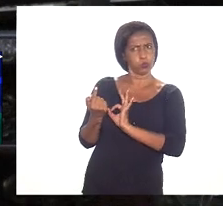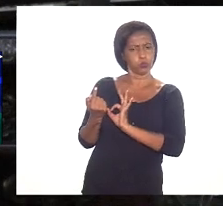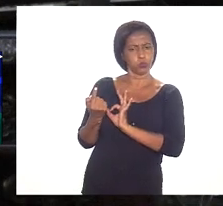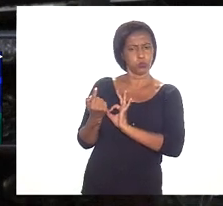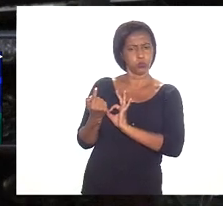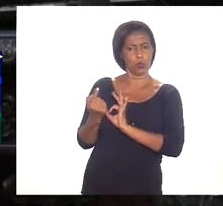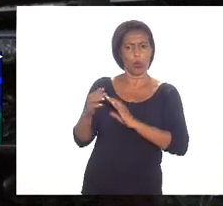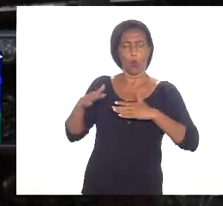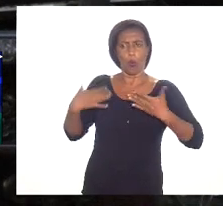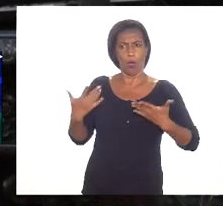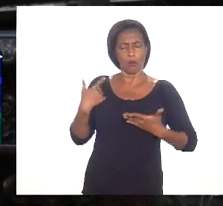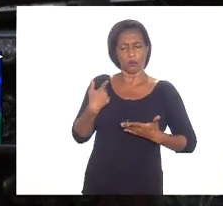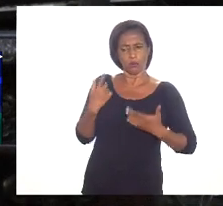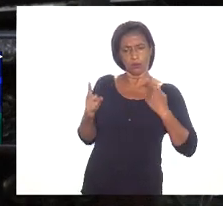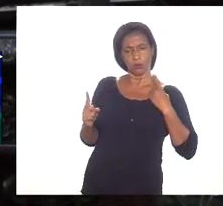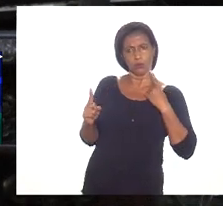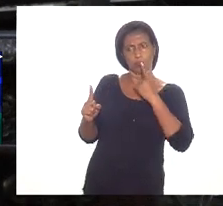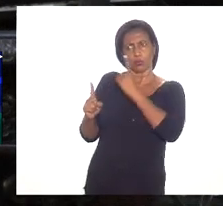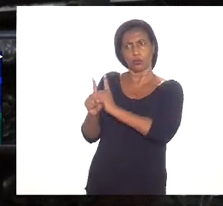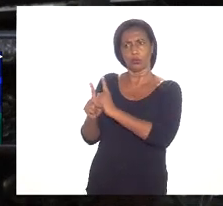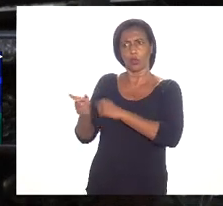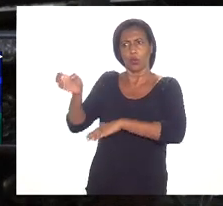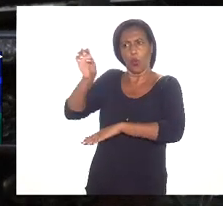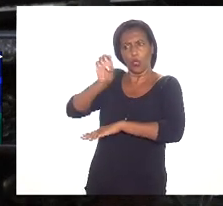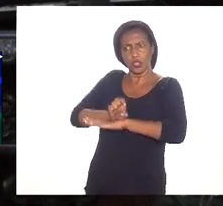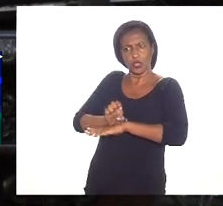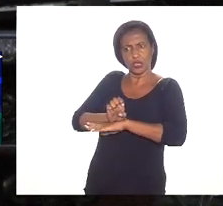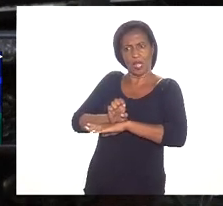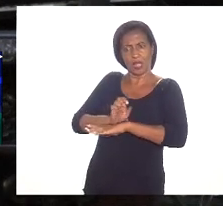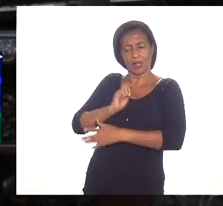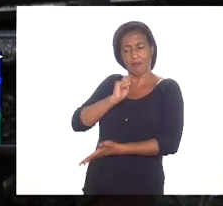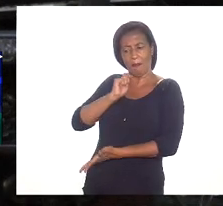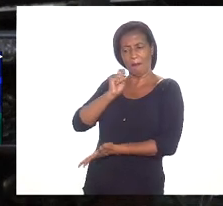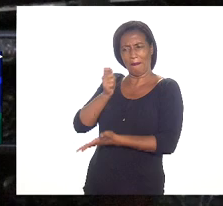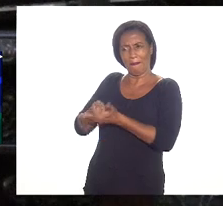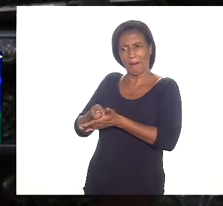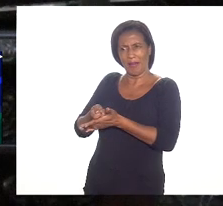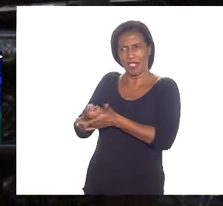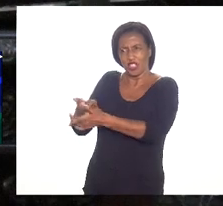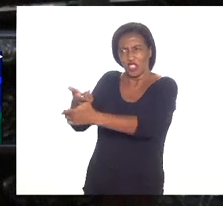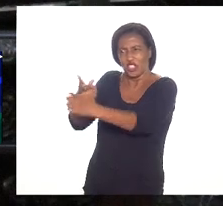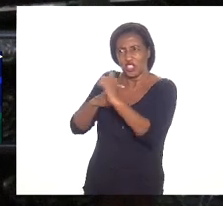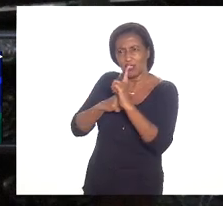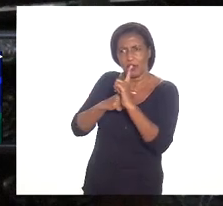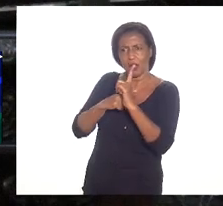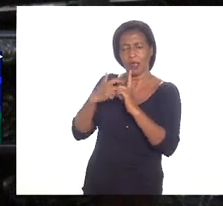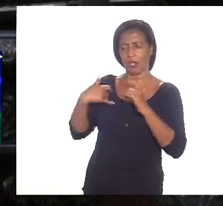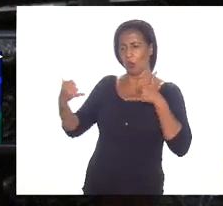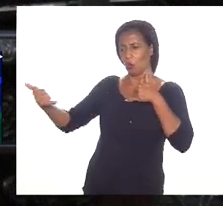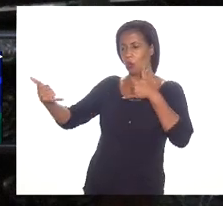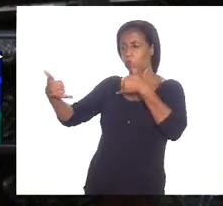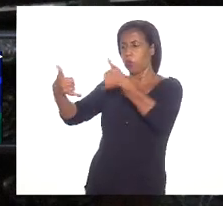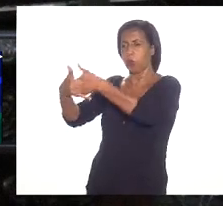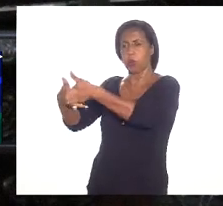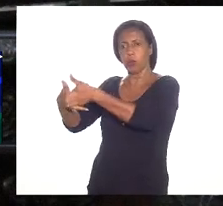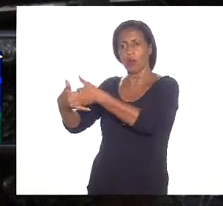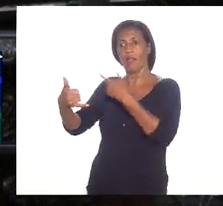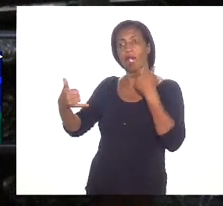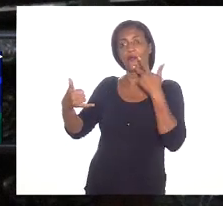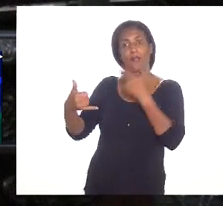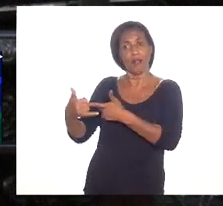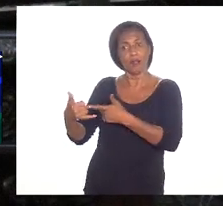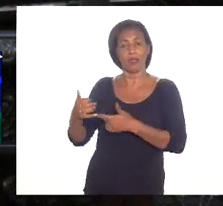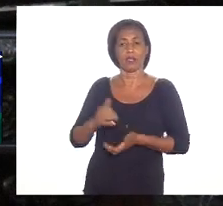eu descobri que o estado estava apagando o serviço da dívida eu liguei para ele e dizer e disse